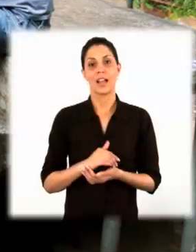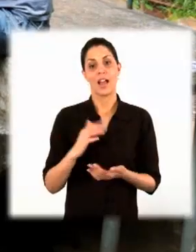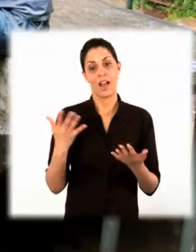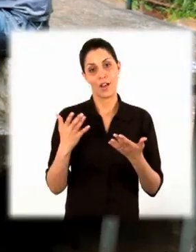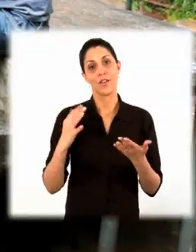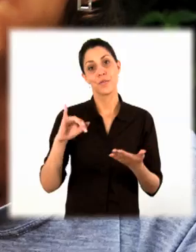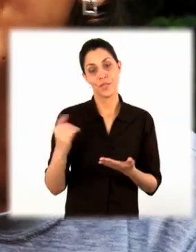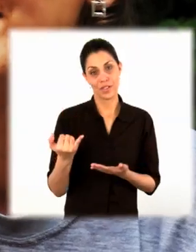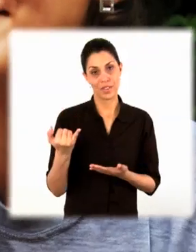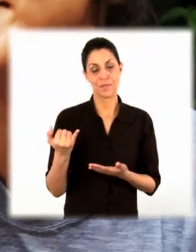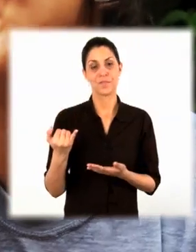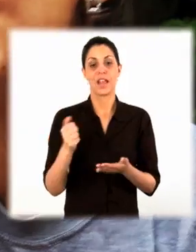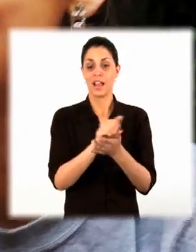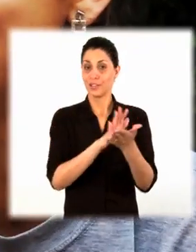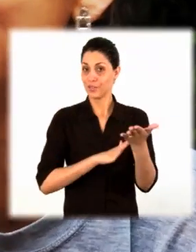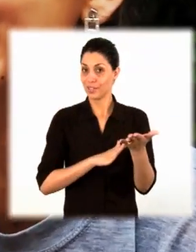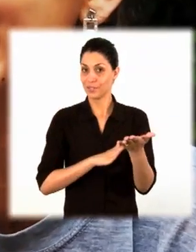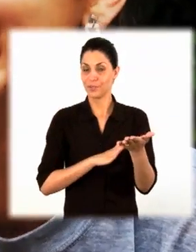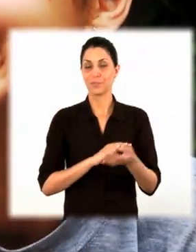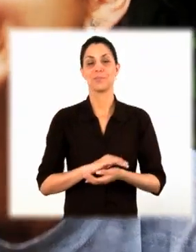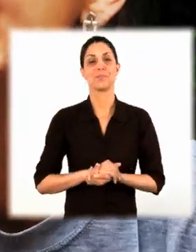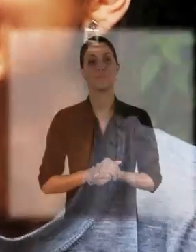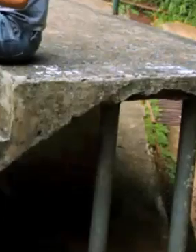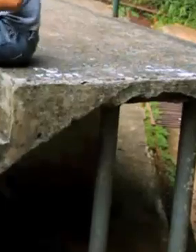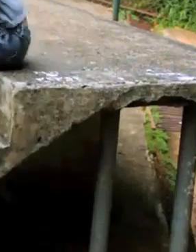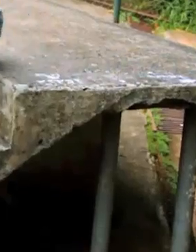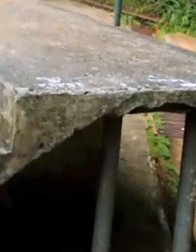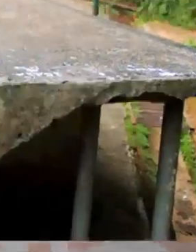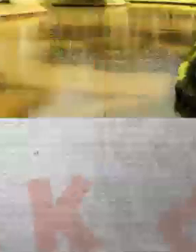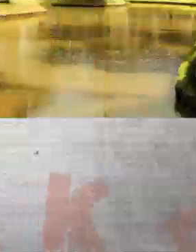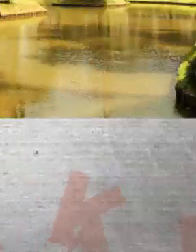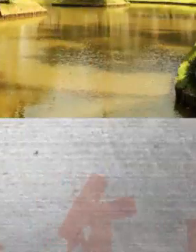Acho que é hora da gente te levar, então, para as nossas atividades.